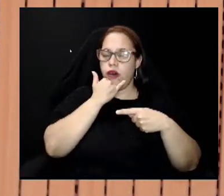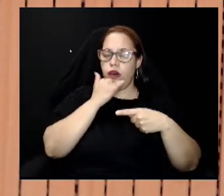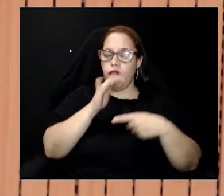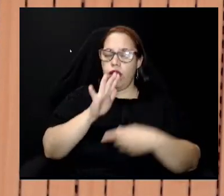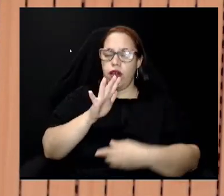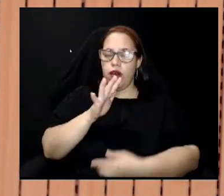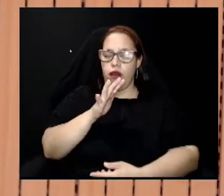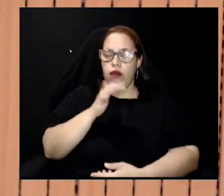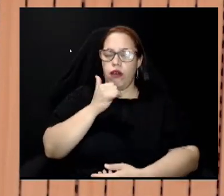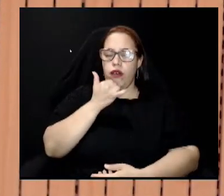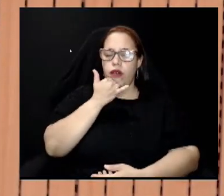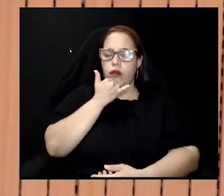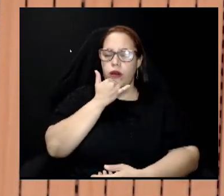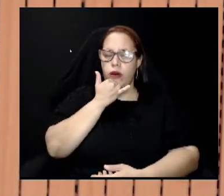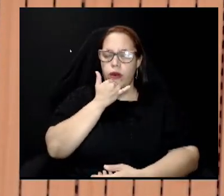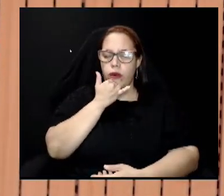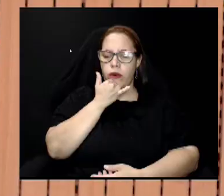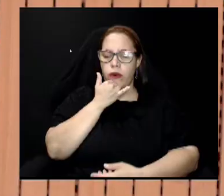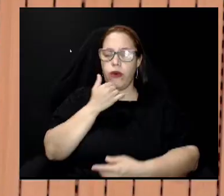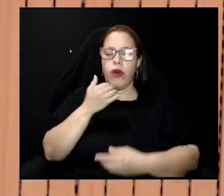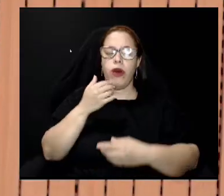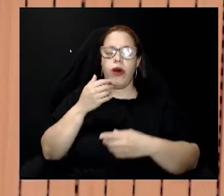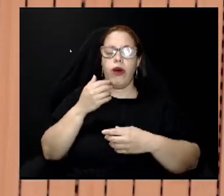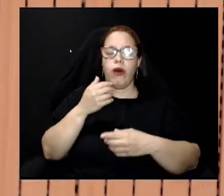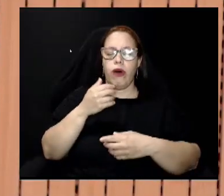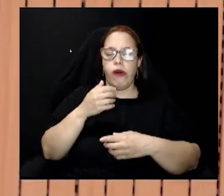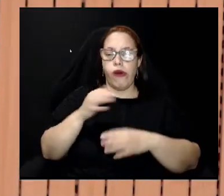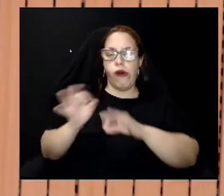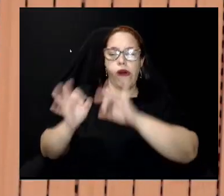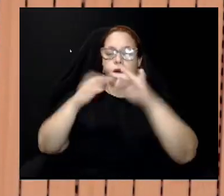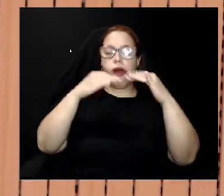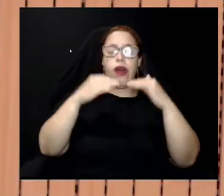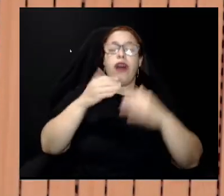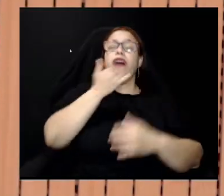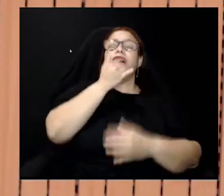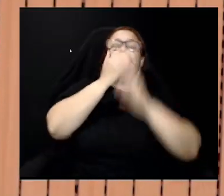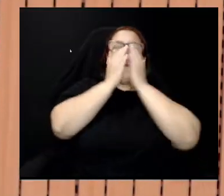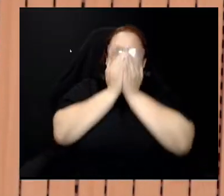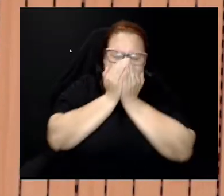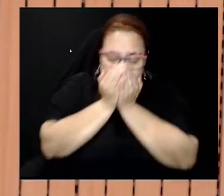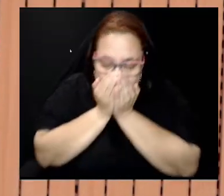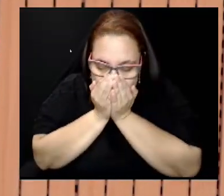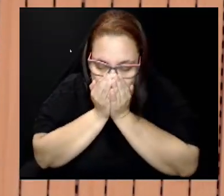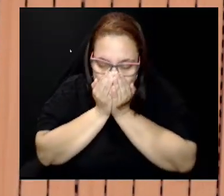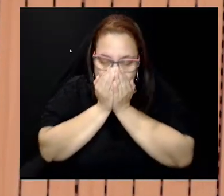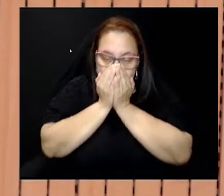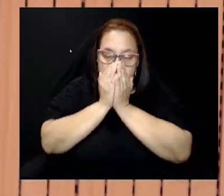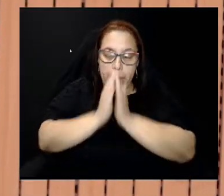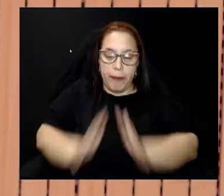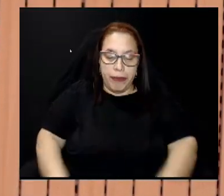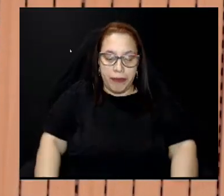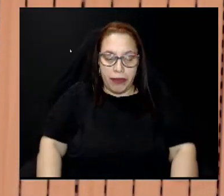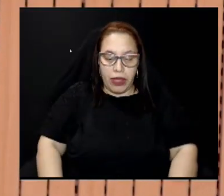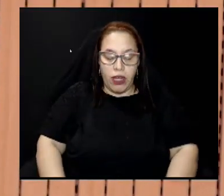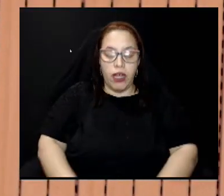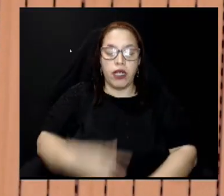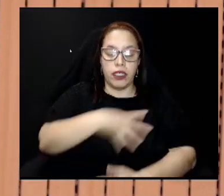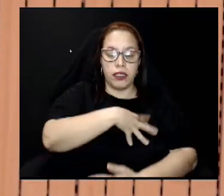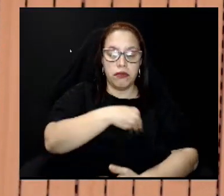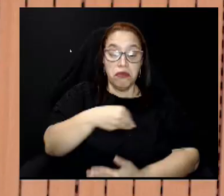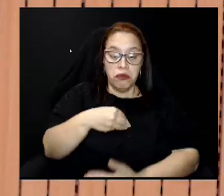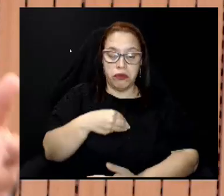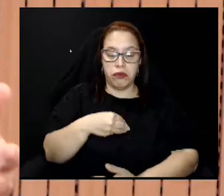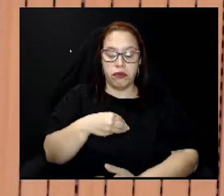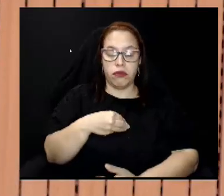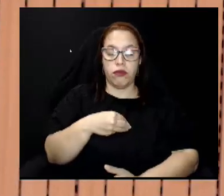passar para o nosso telespectador, para o nosso internauta, para aquele filho, né, que tem a mãe, que